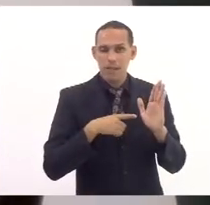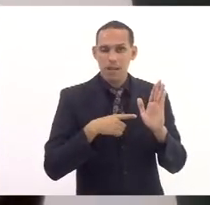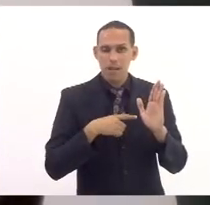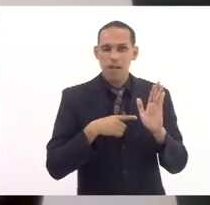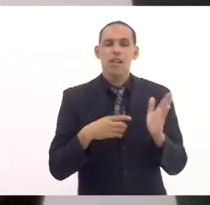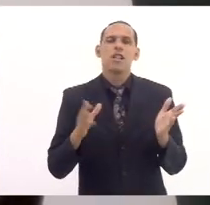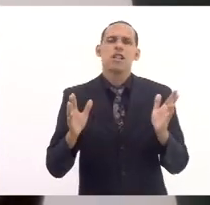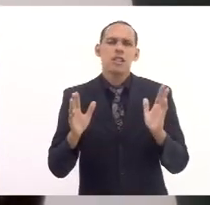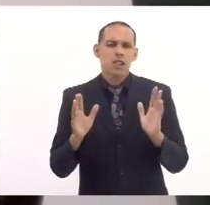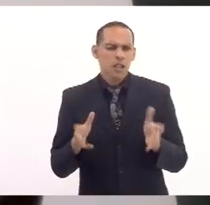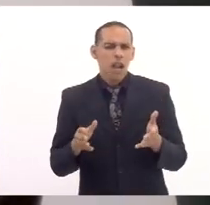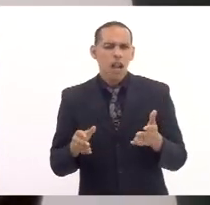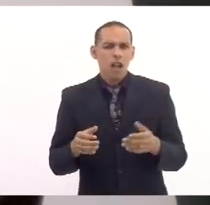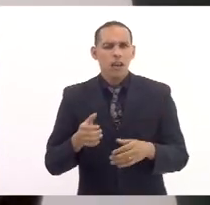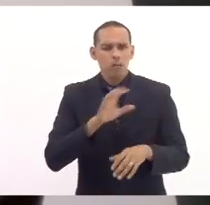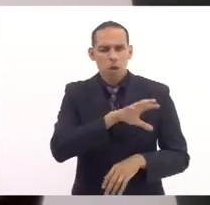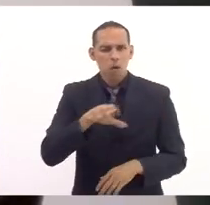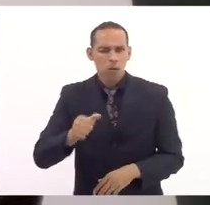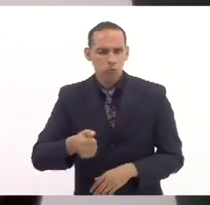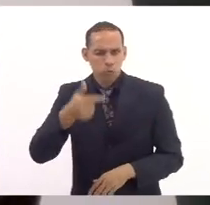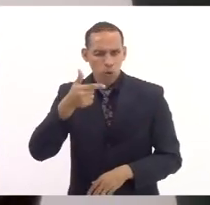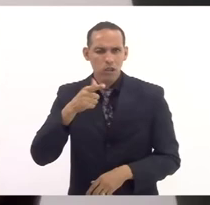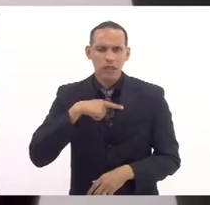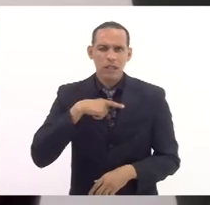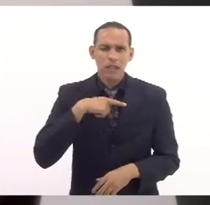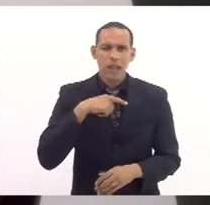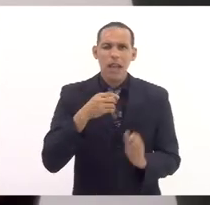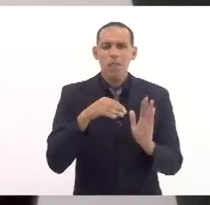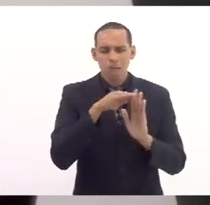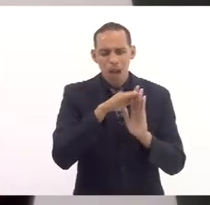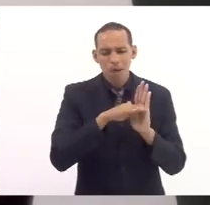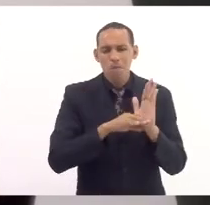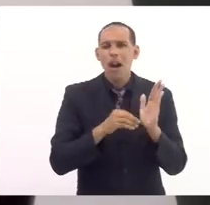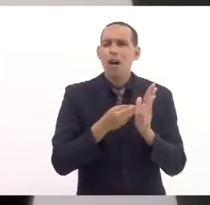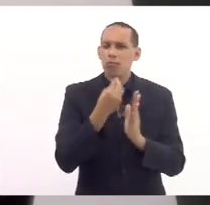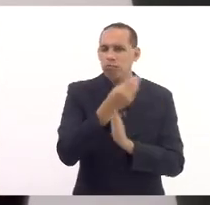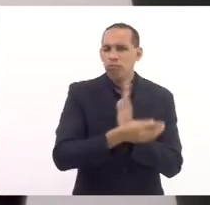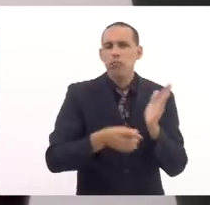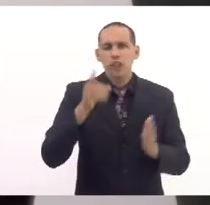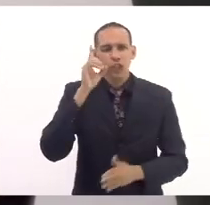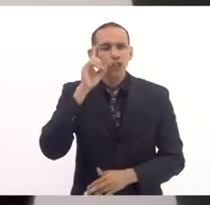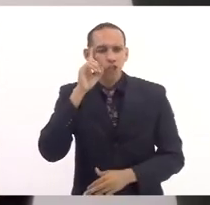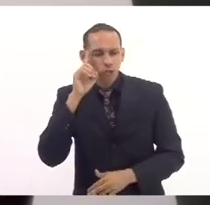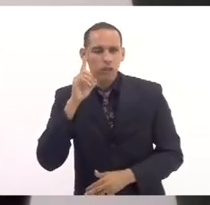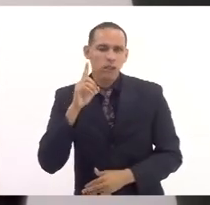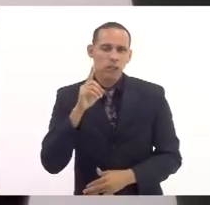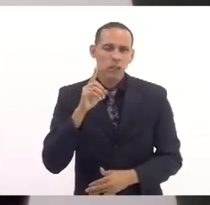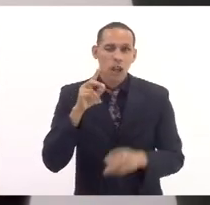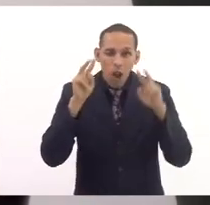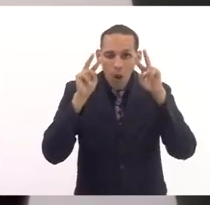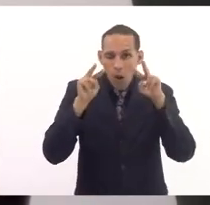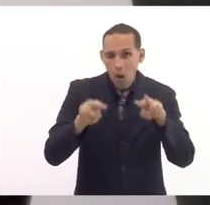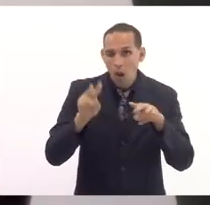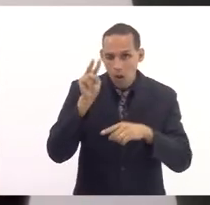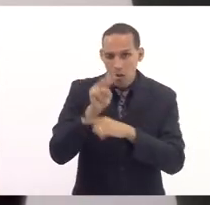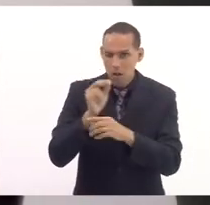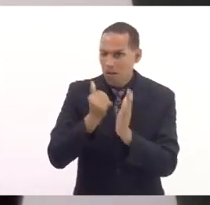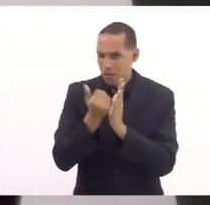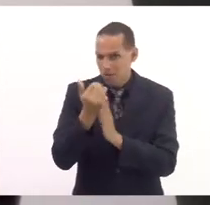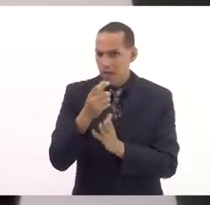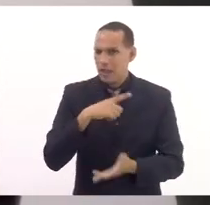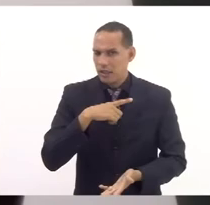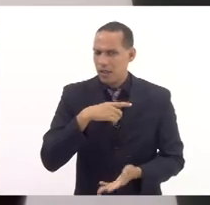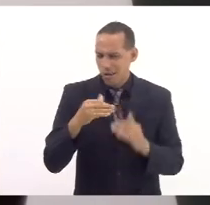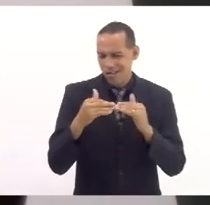pré-estabelecido entre essas 12 estações, já foi feito um cronograma, essas 12 estações precisam um olhar mais atento da Supervia, concorda? Sim. Então,